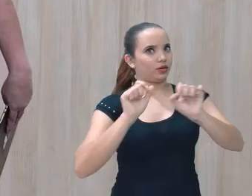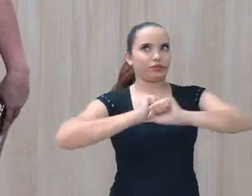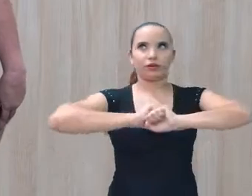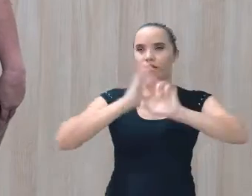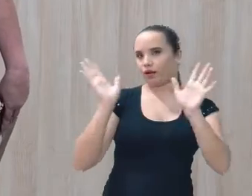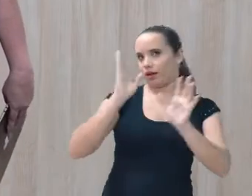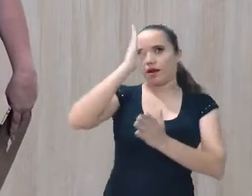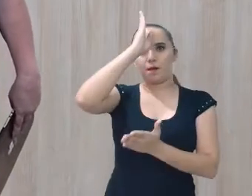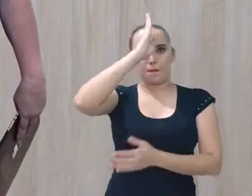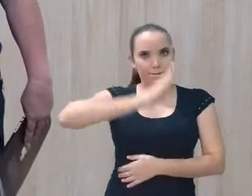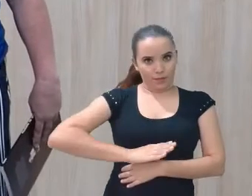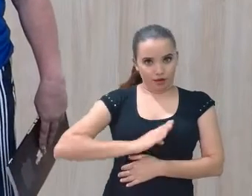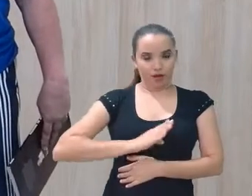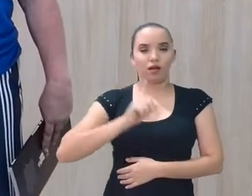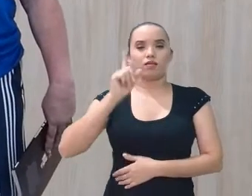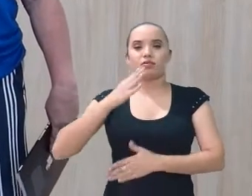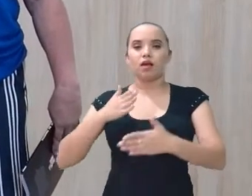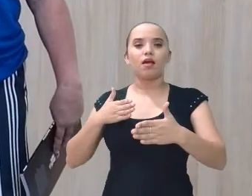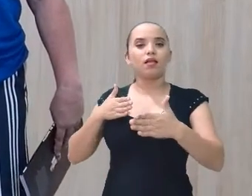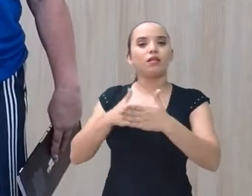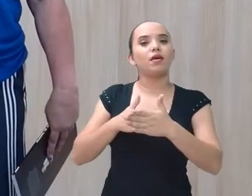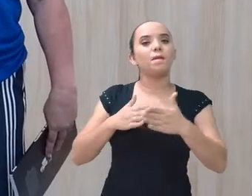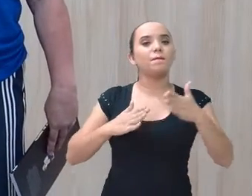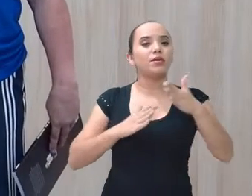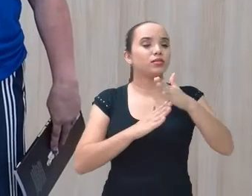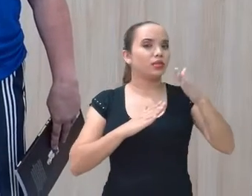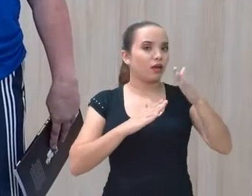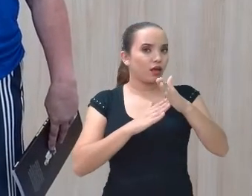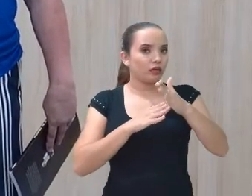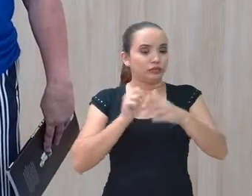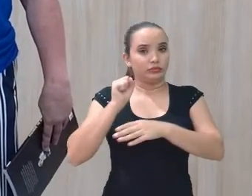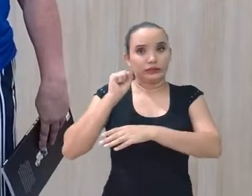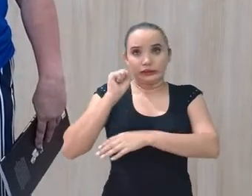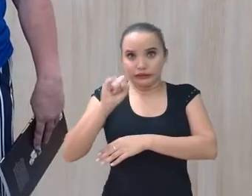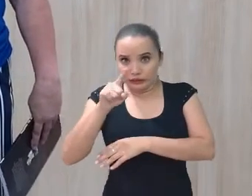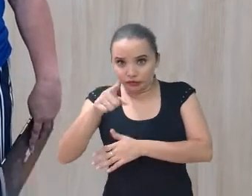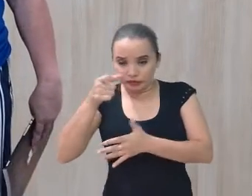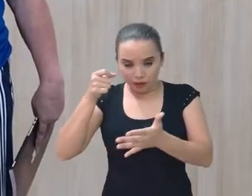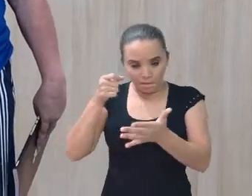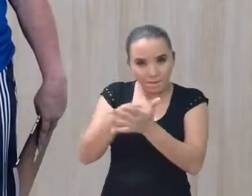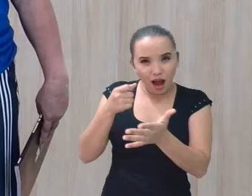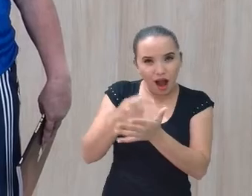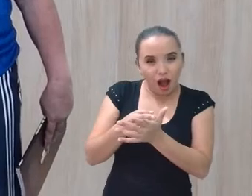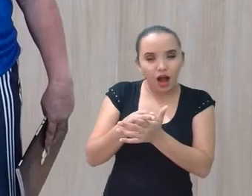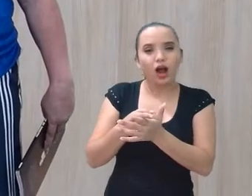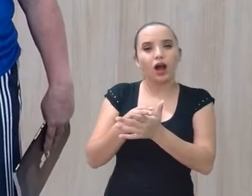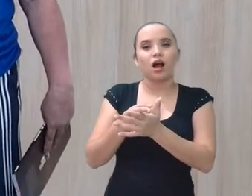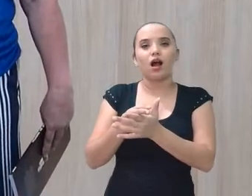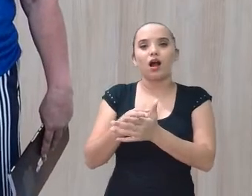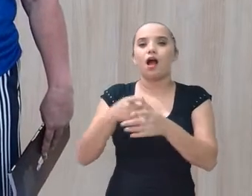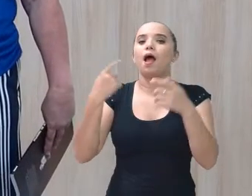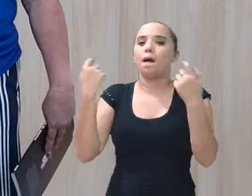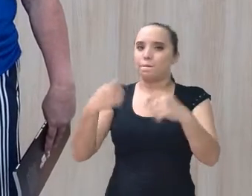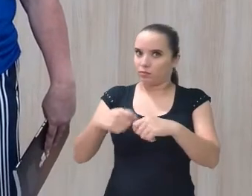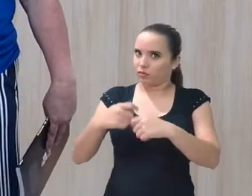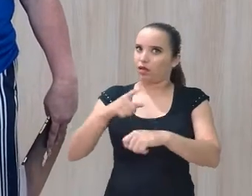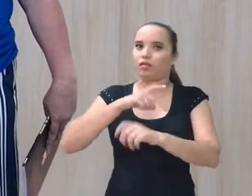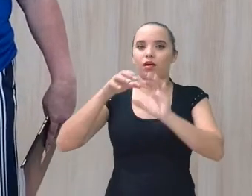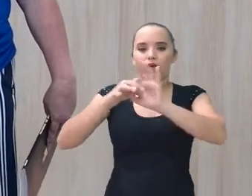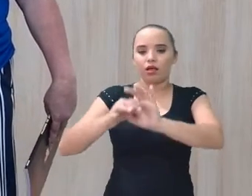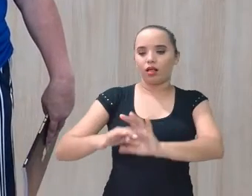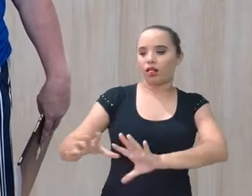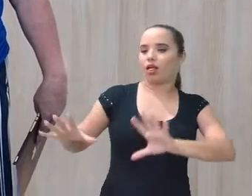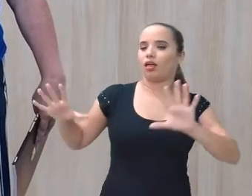tem limitações, não é igual ao que você paga. Né? Se você fizer uma conta paga, é claro que você vai ter muito